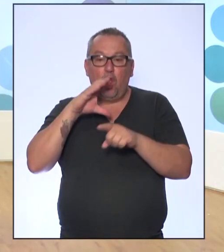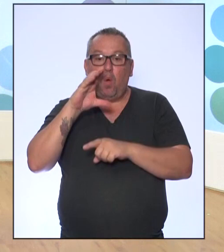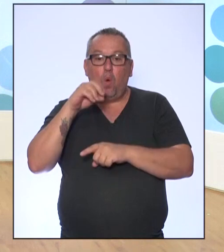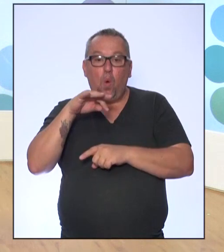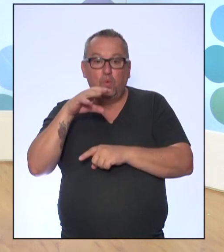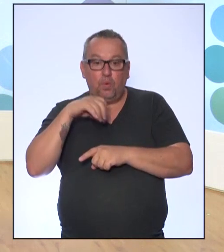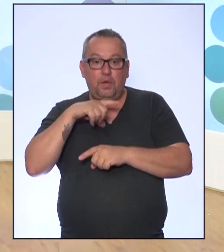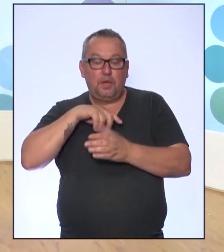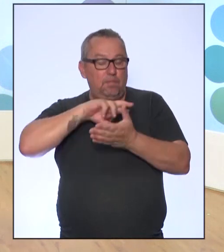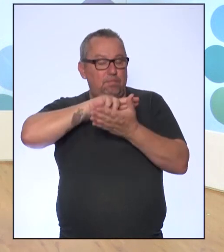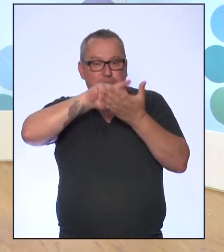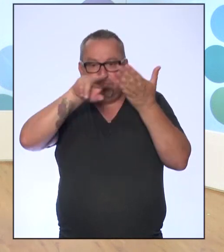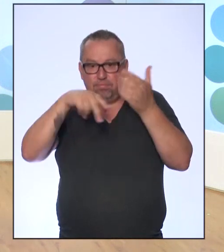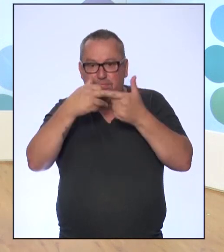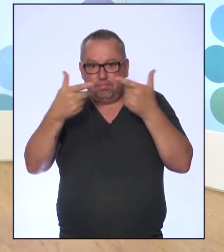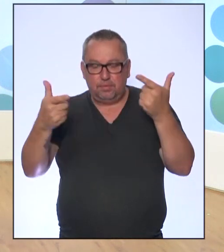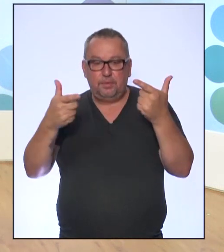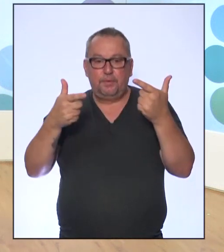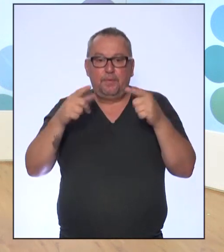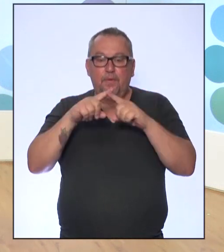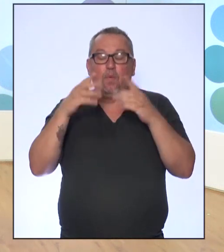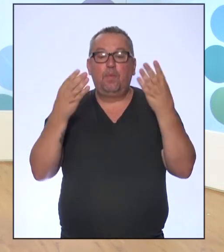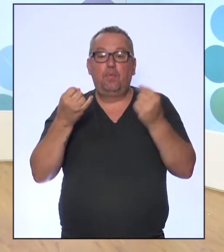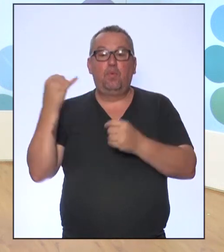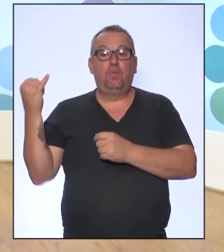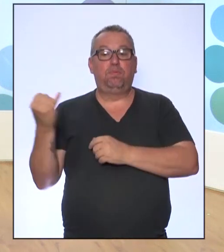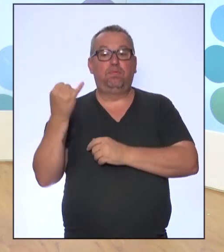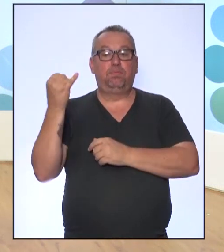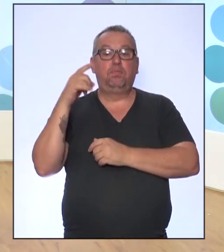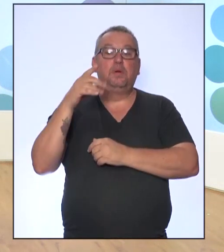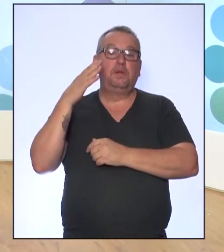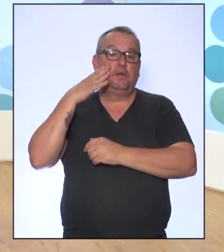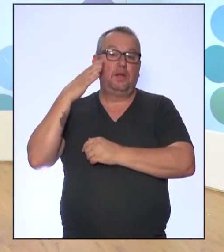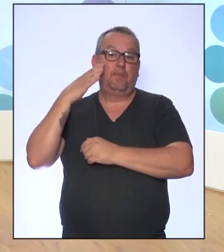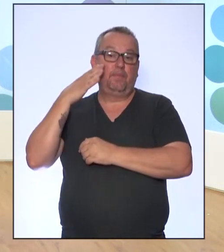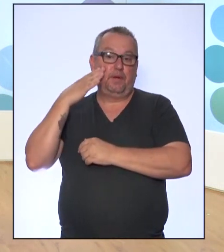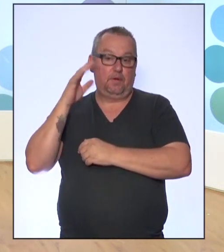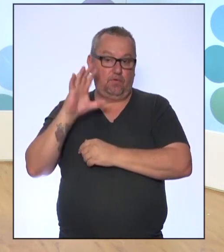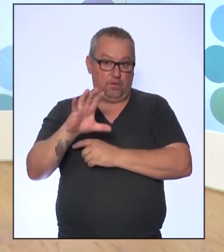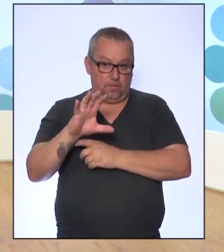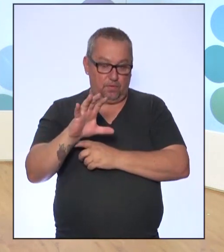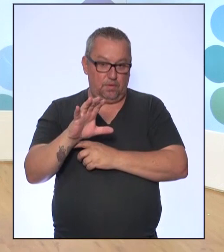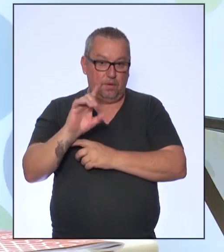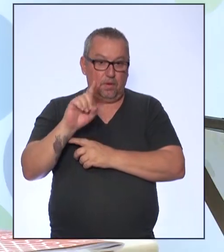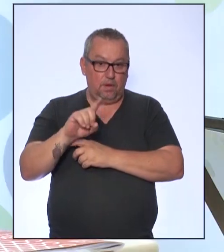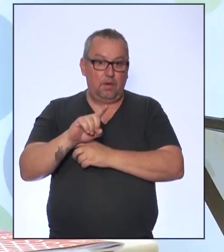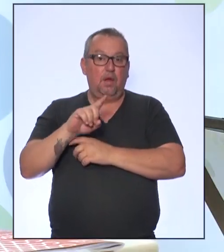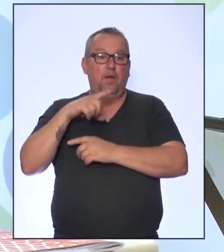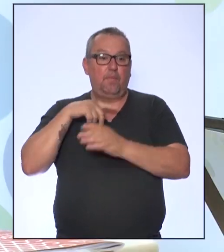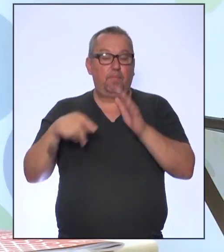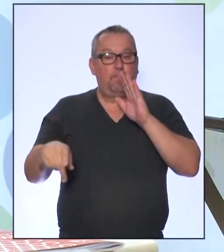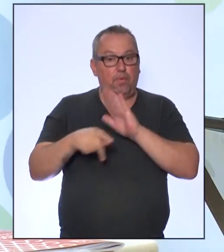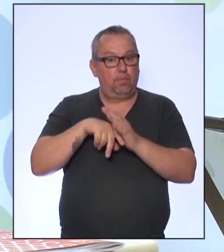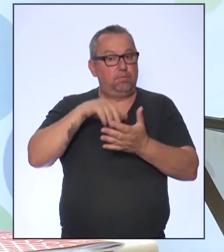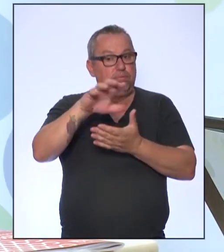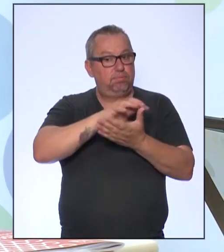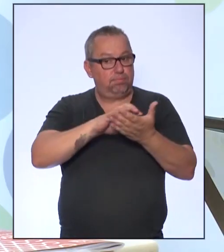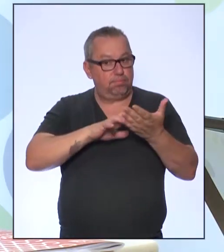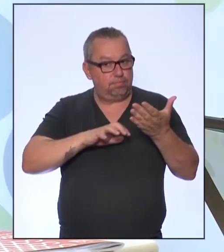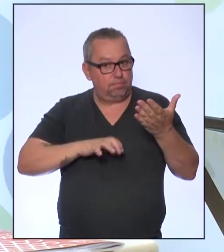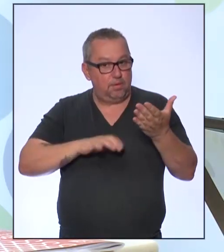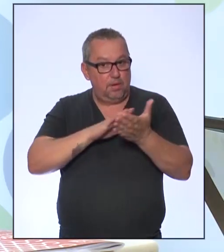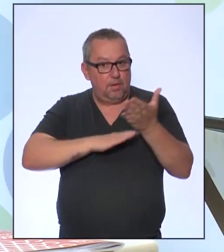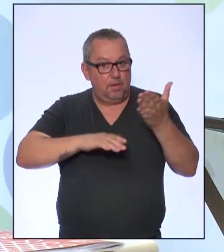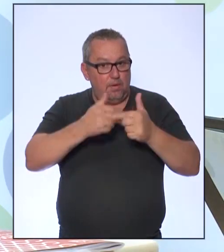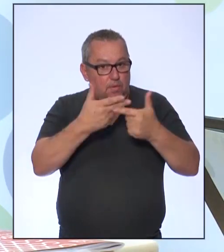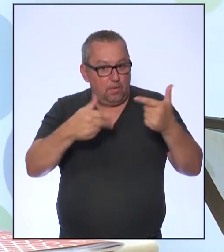elementos da narrativa. Então, gente, é muito importante vocês saberem disso, tá? Ele é um gênero textual e tem todos os elementos